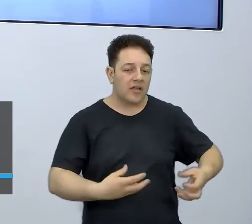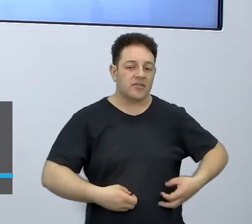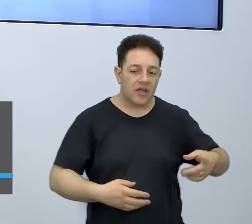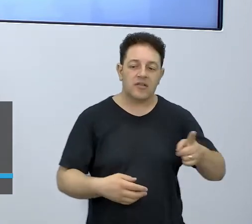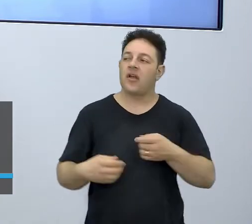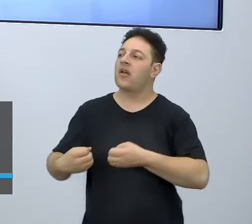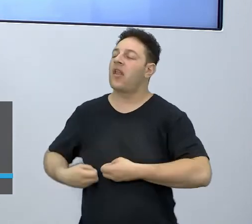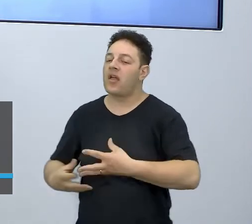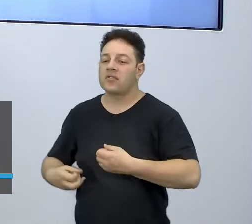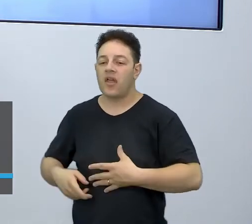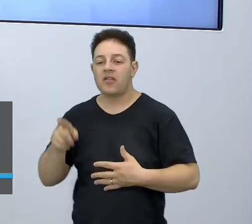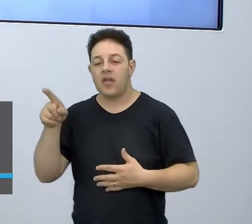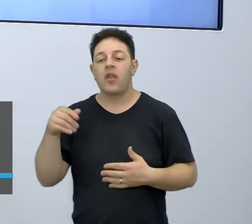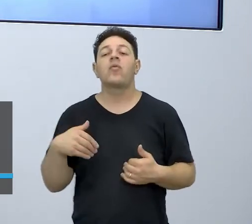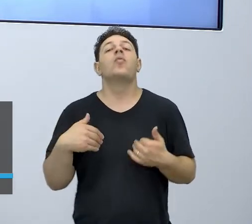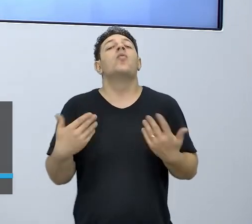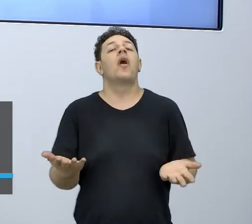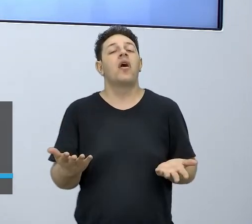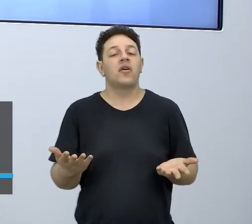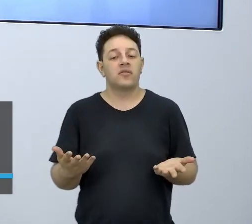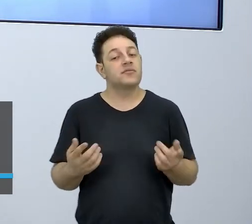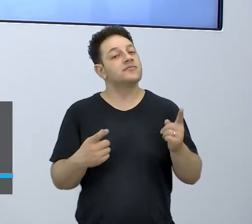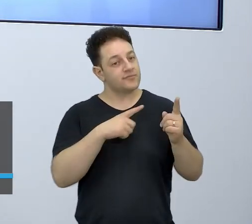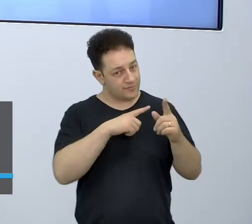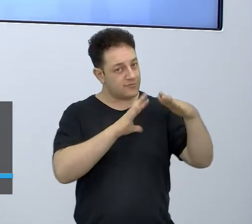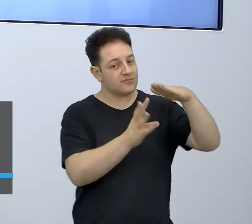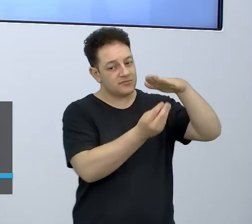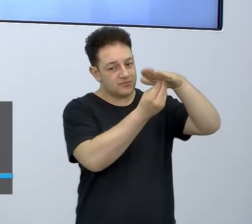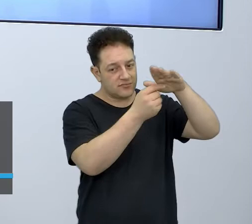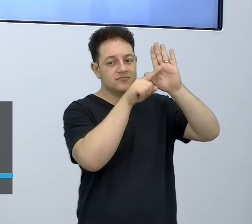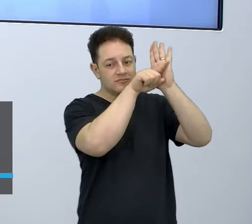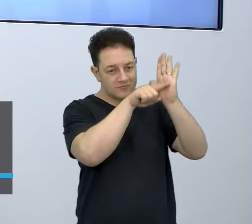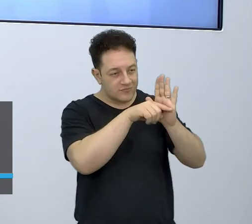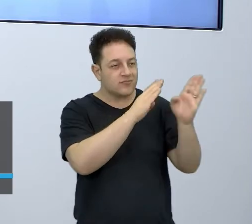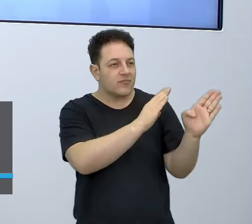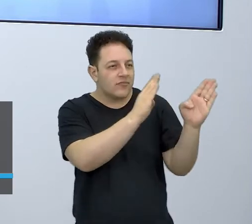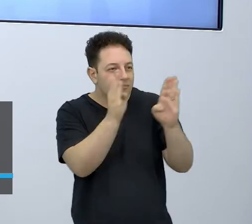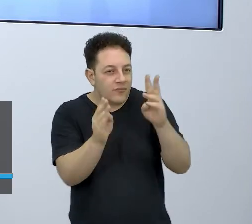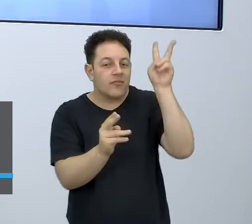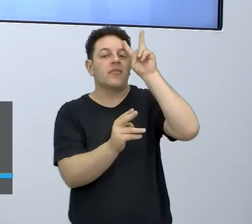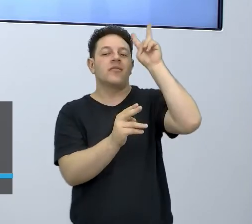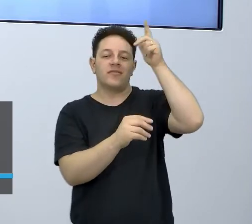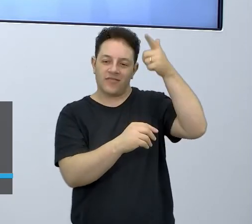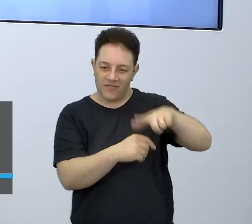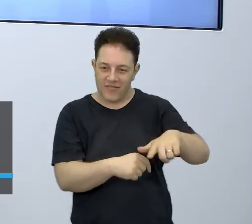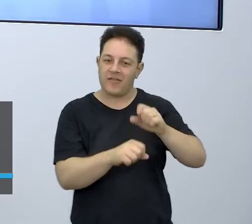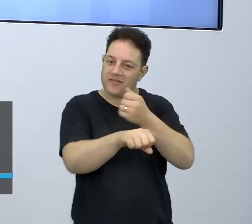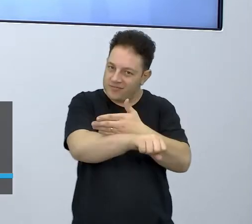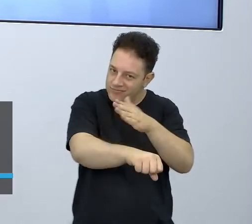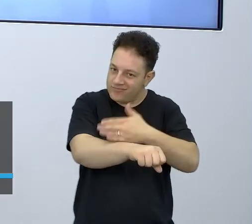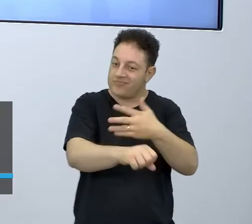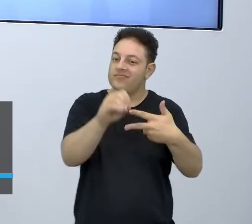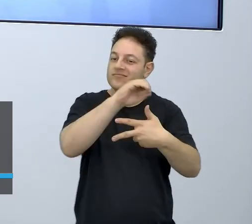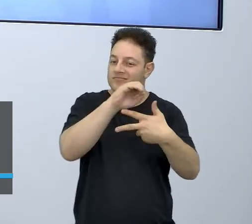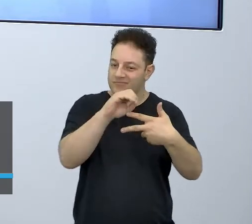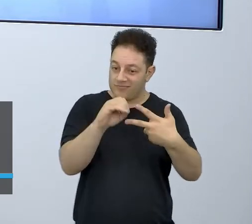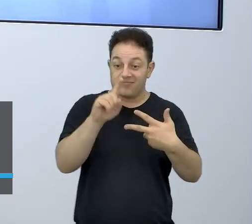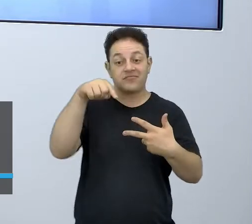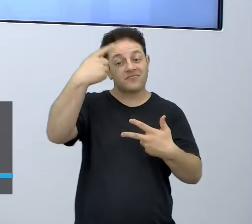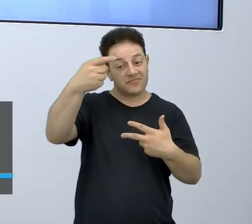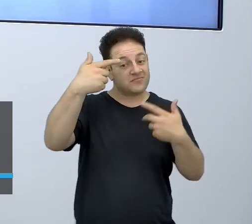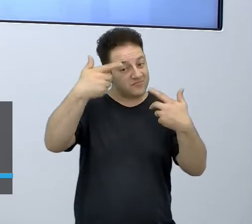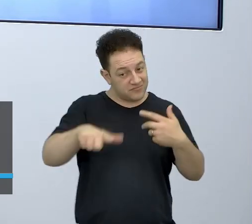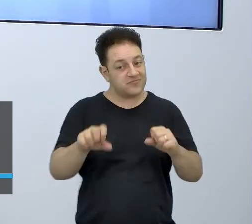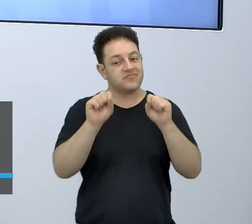aula, também está aqui no nosso repositório, que você pode acessar também. Vai treinando aí para o Enem. Acho que a gente resolveu cerca